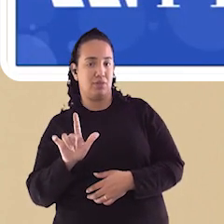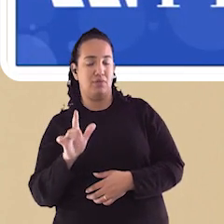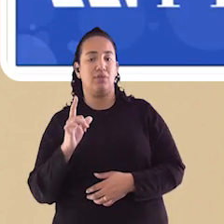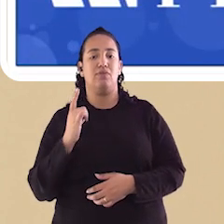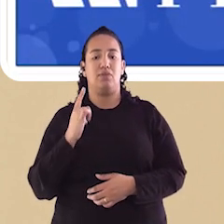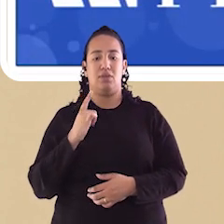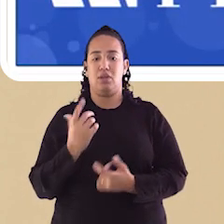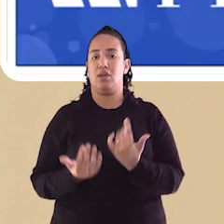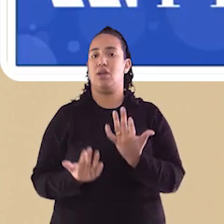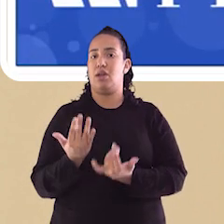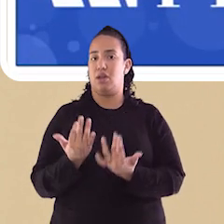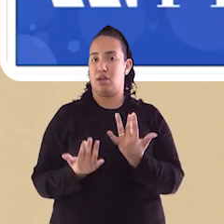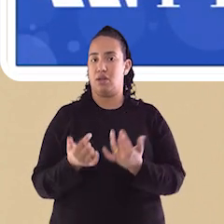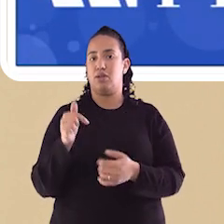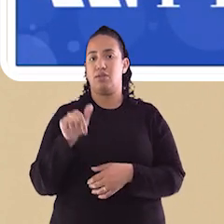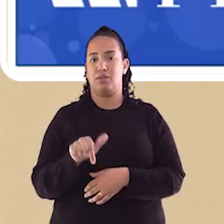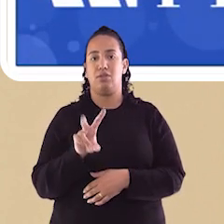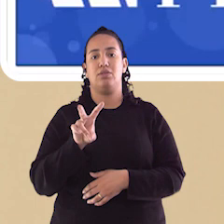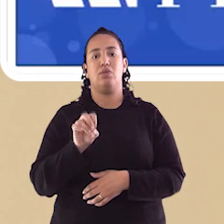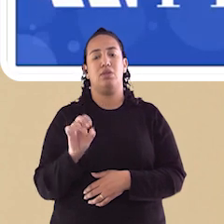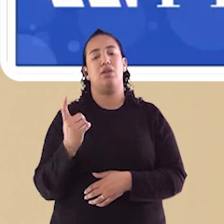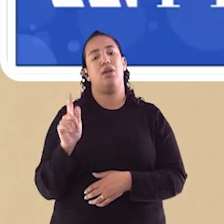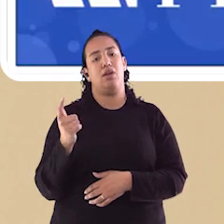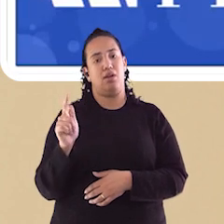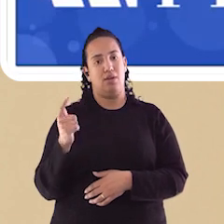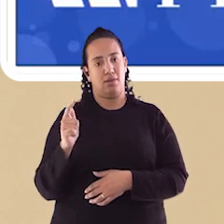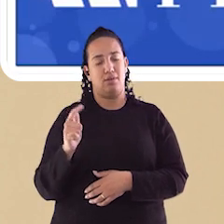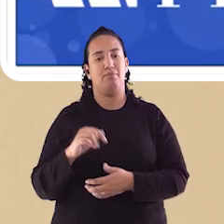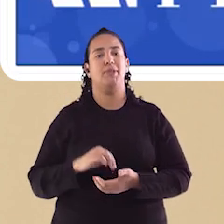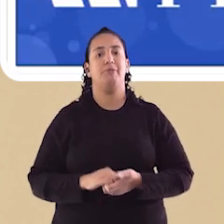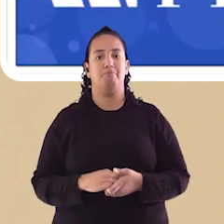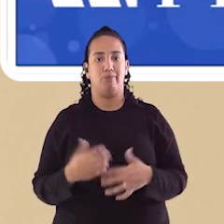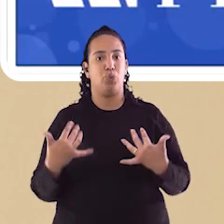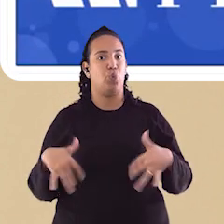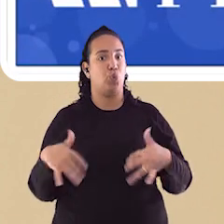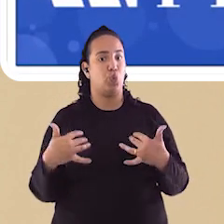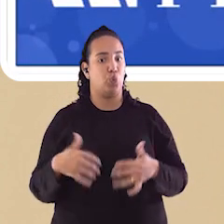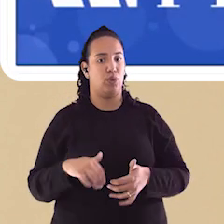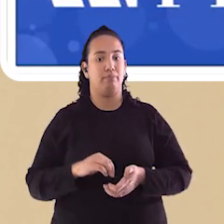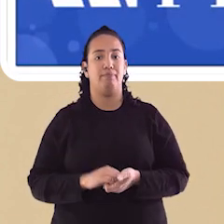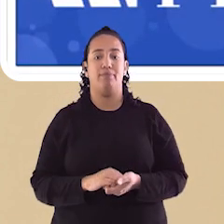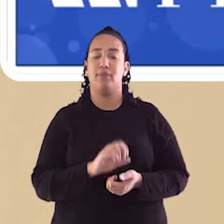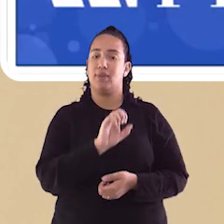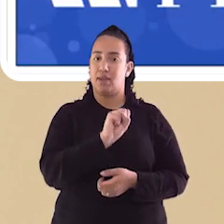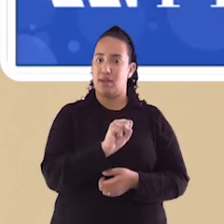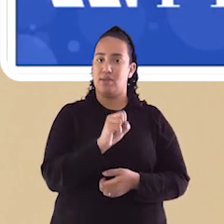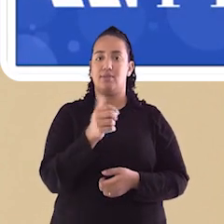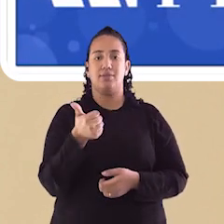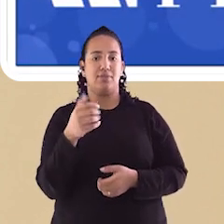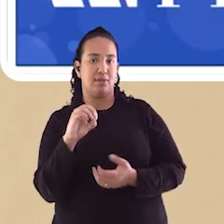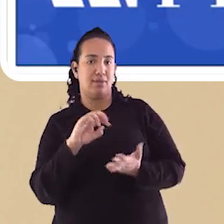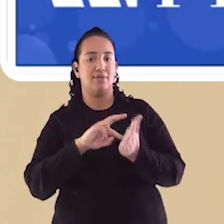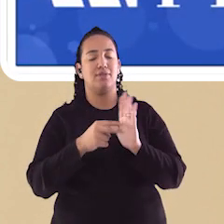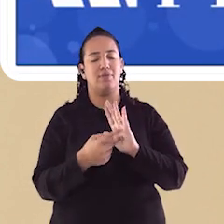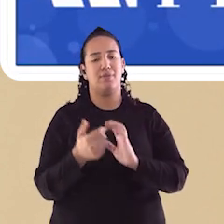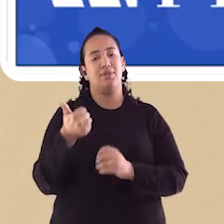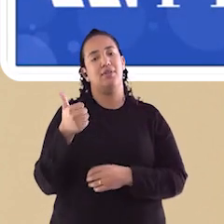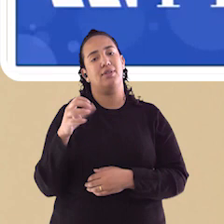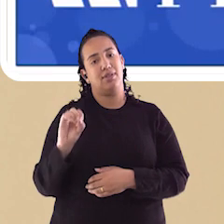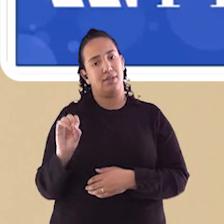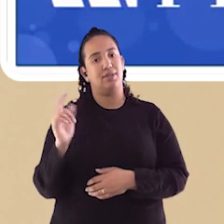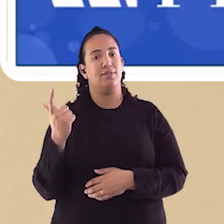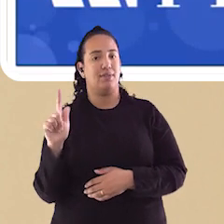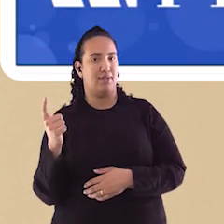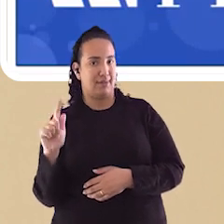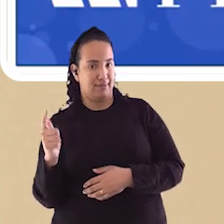dar 1 tonelada, vai queimar 50 gramas de enxofre, que é enxofre pra caramba. No S10 quer dizer que tem 10